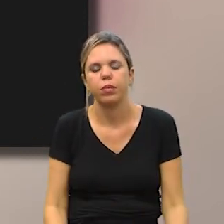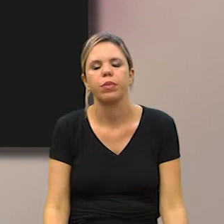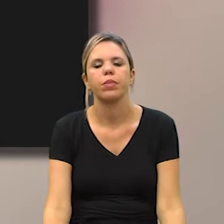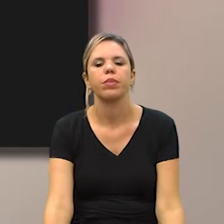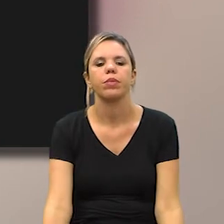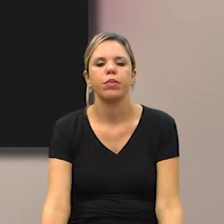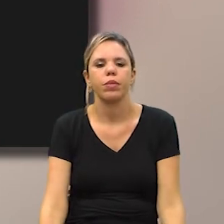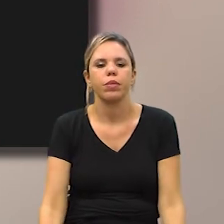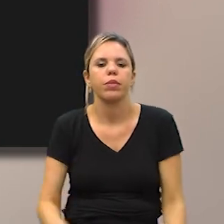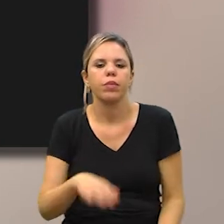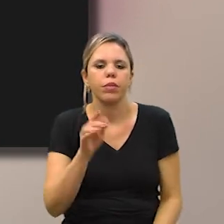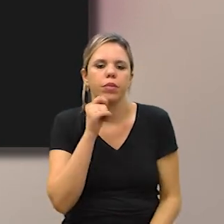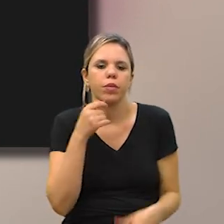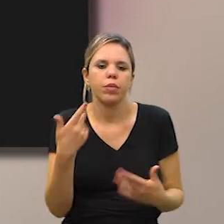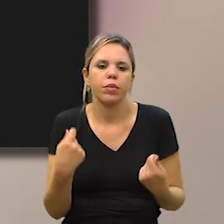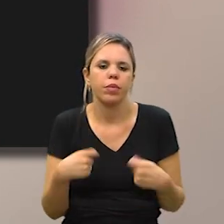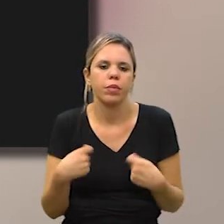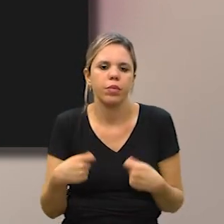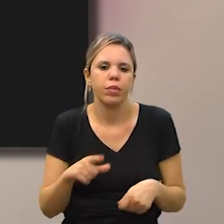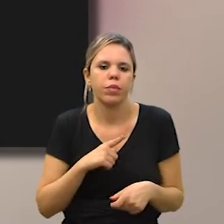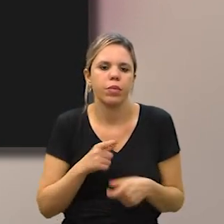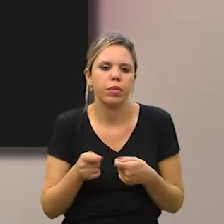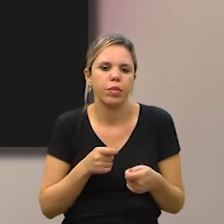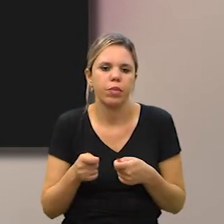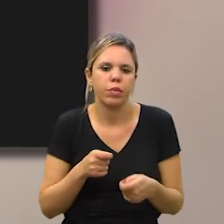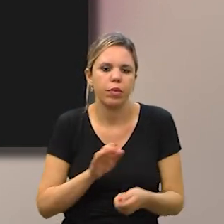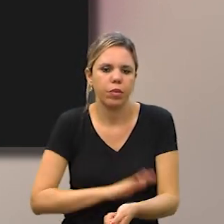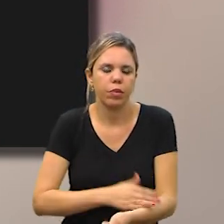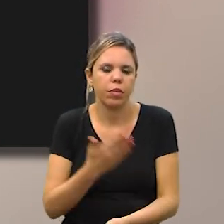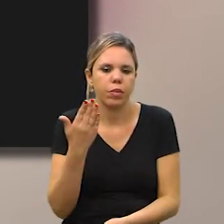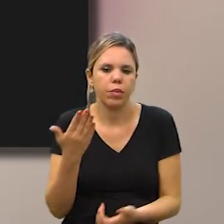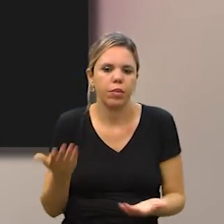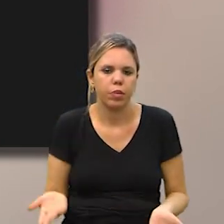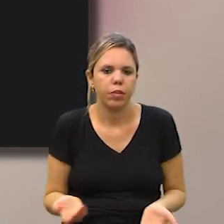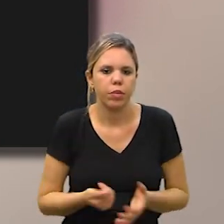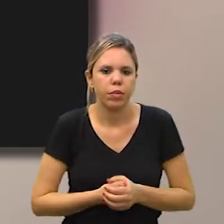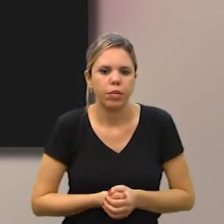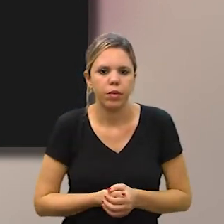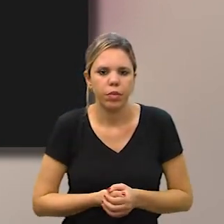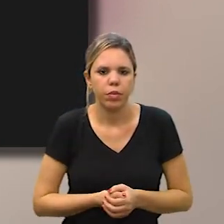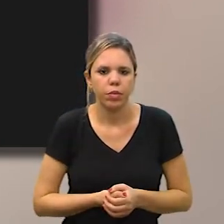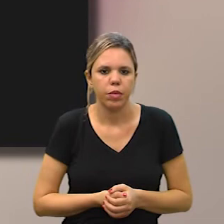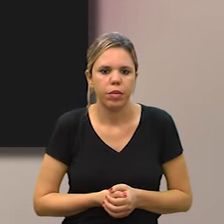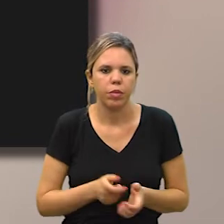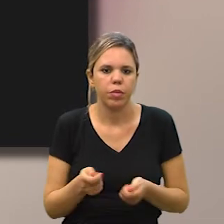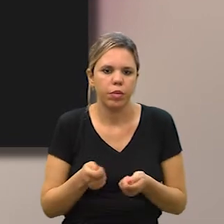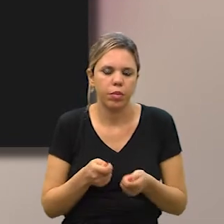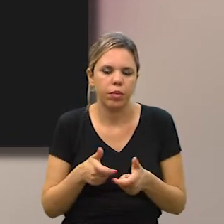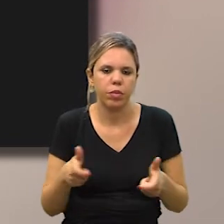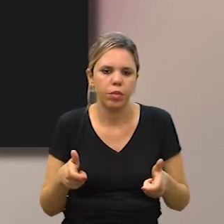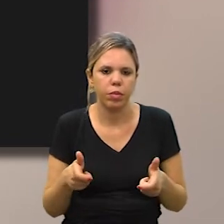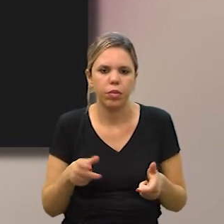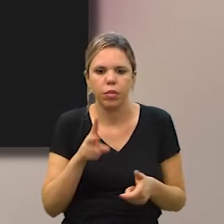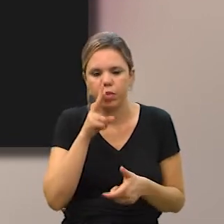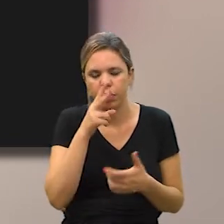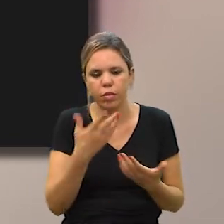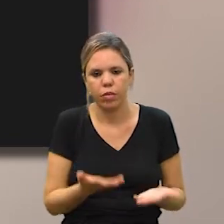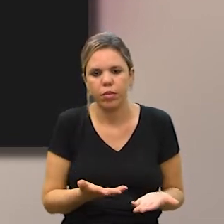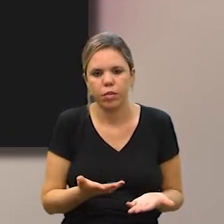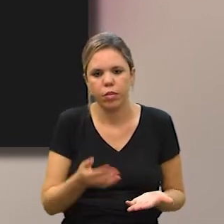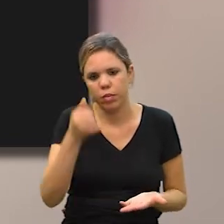que é a mais ainda é preciso desse controle da pressão a mais regular mais